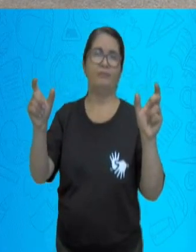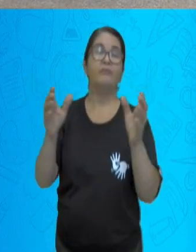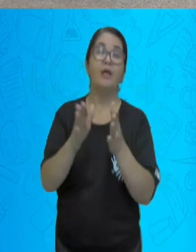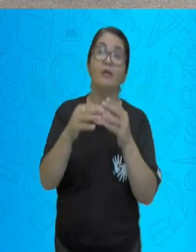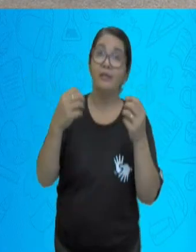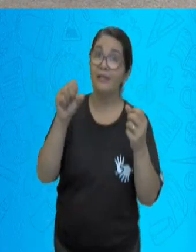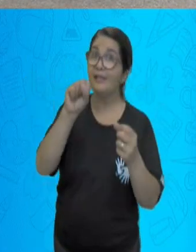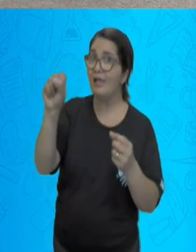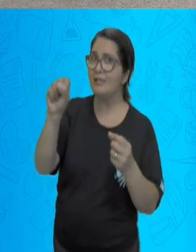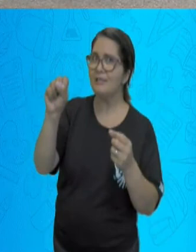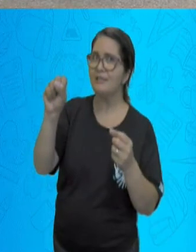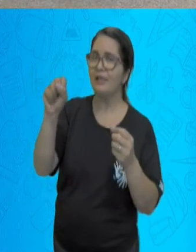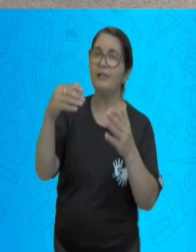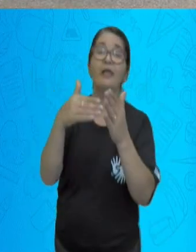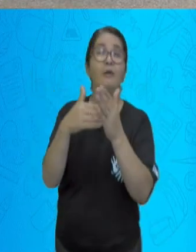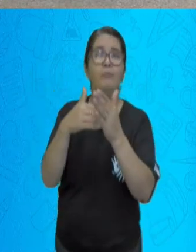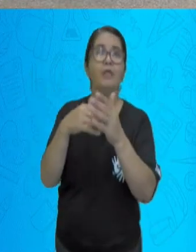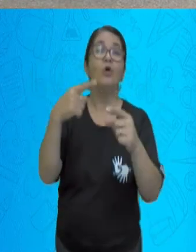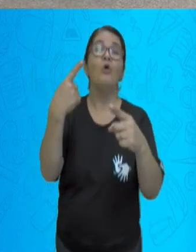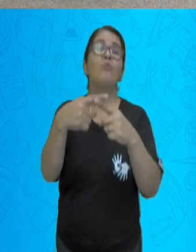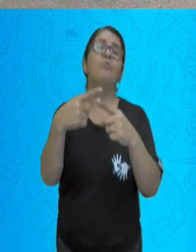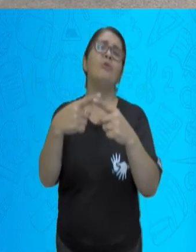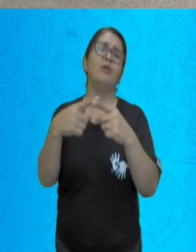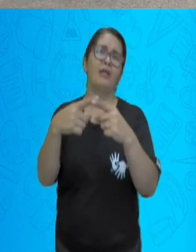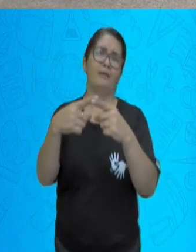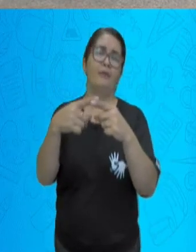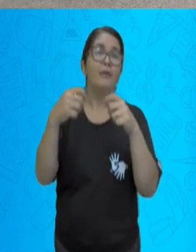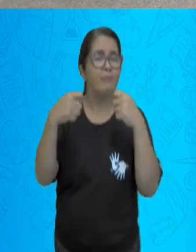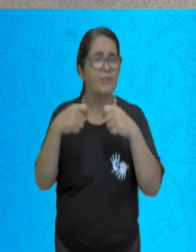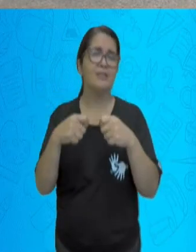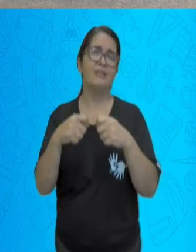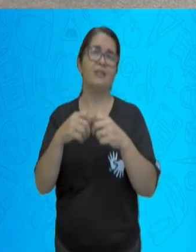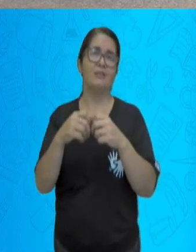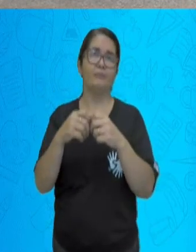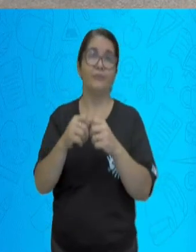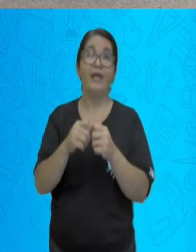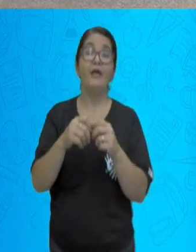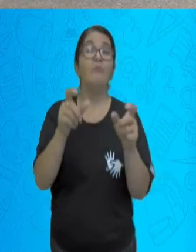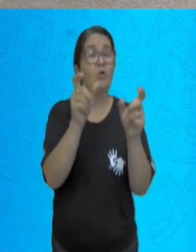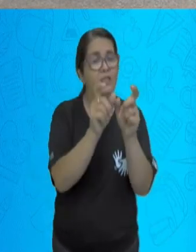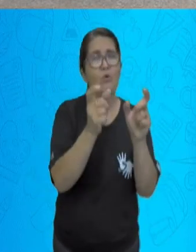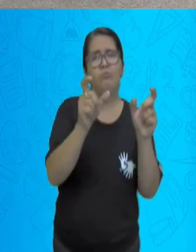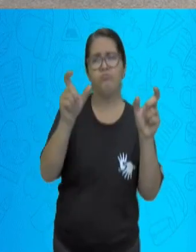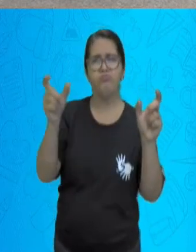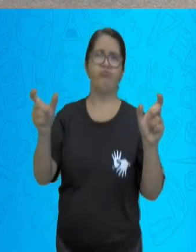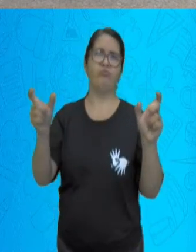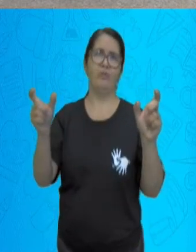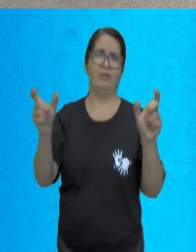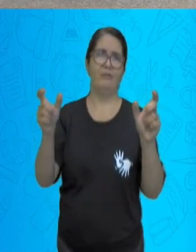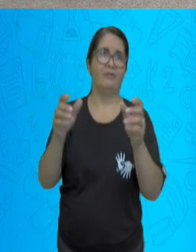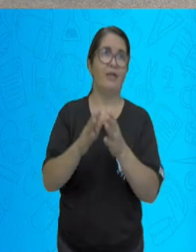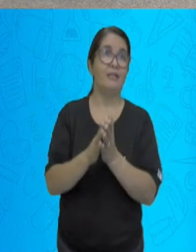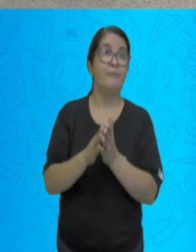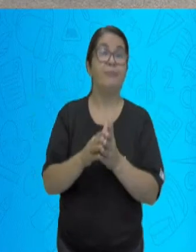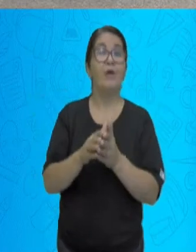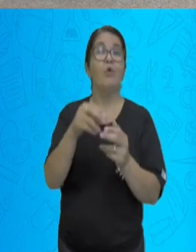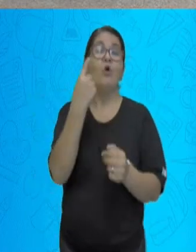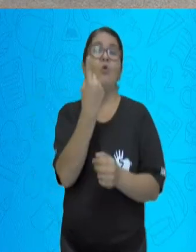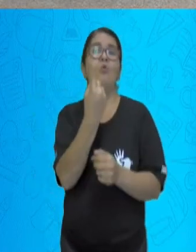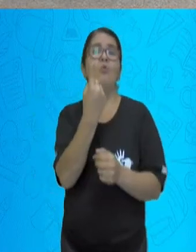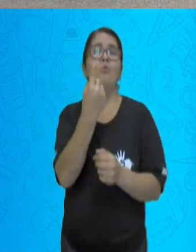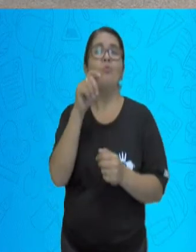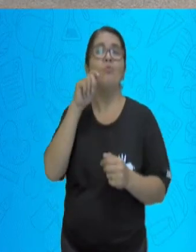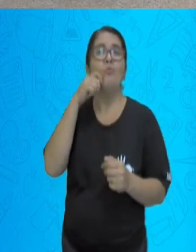IS. E terminados também em O, né, que é o caso do pão, ão, a